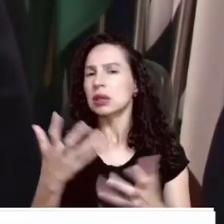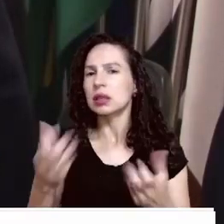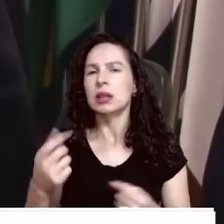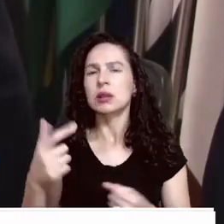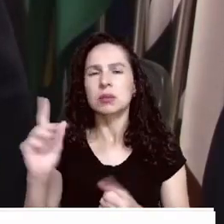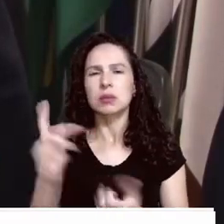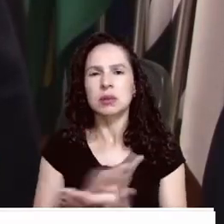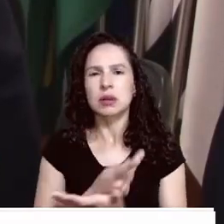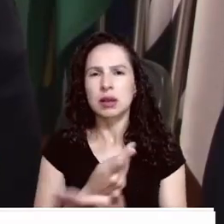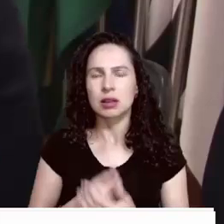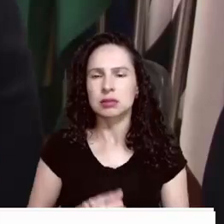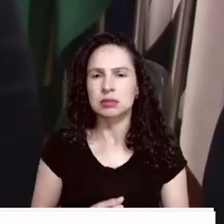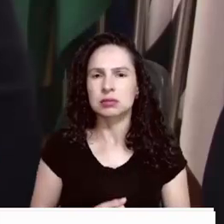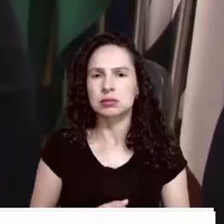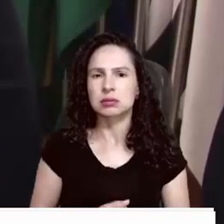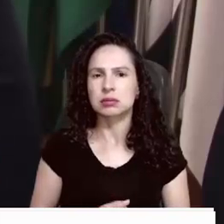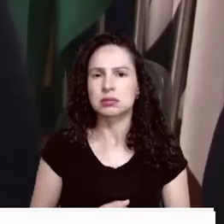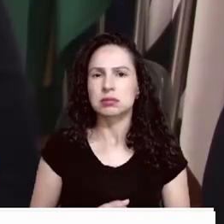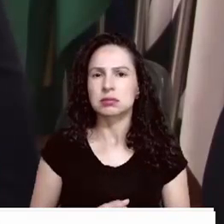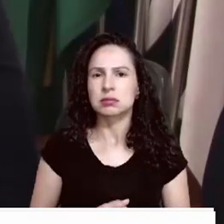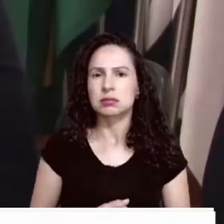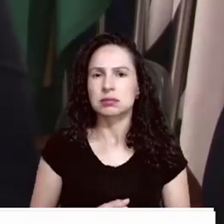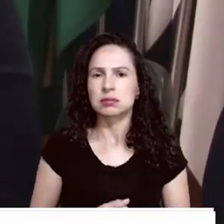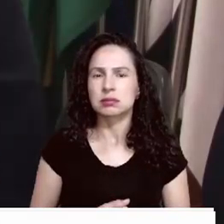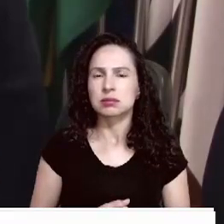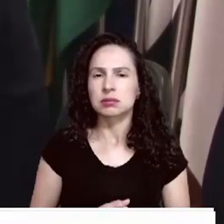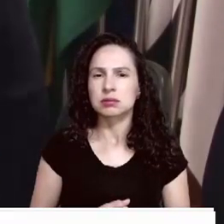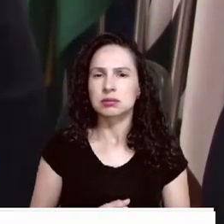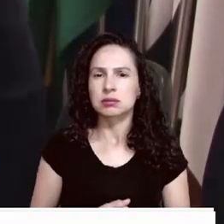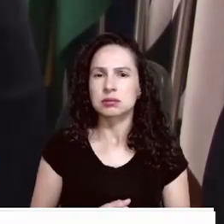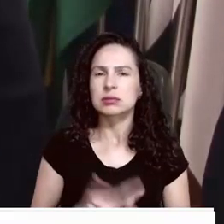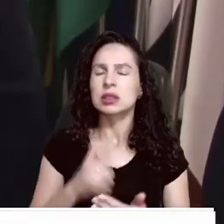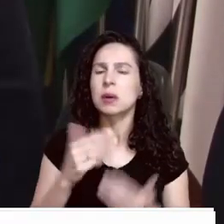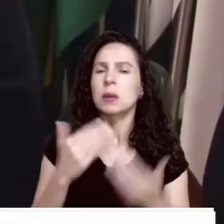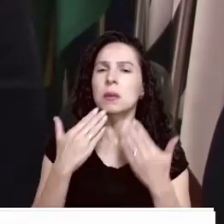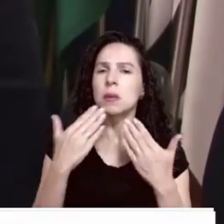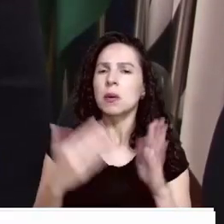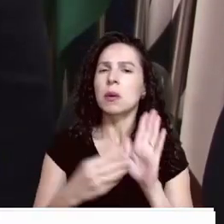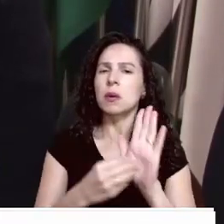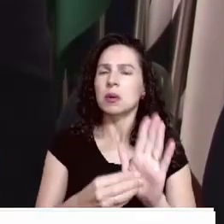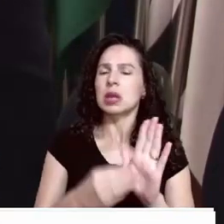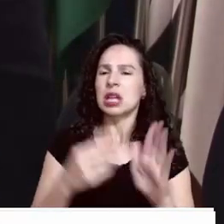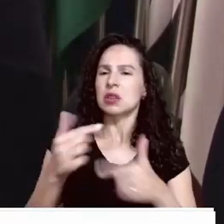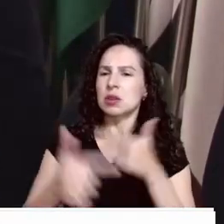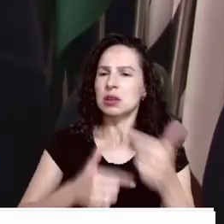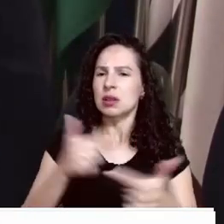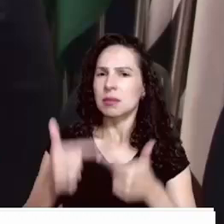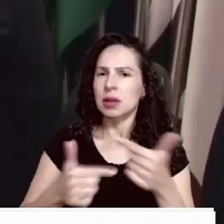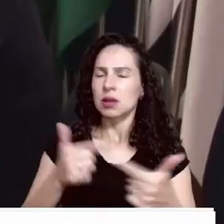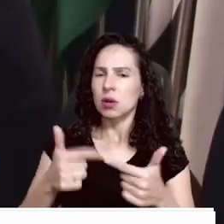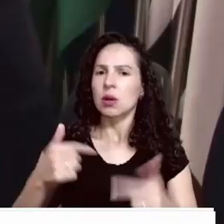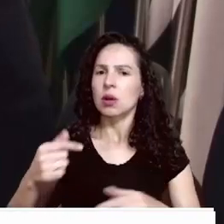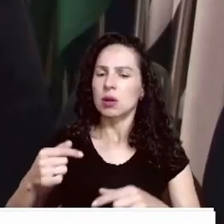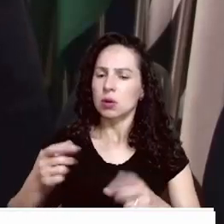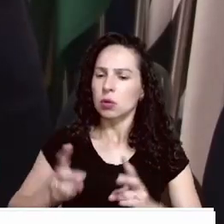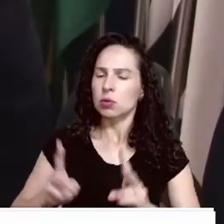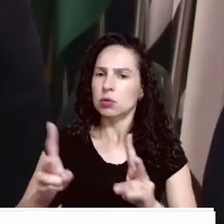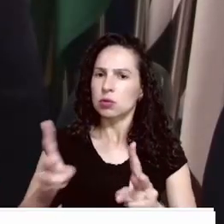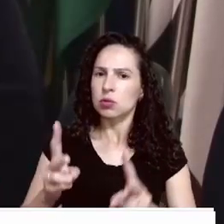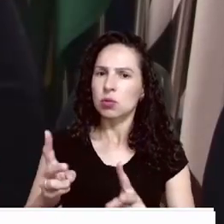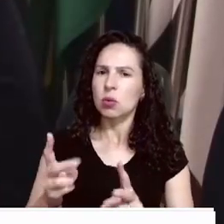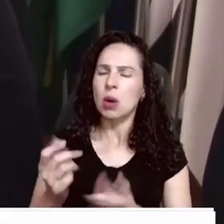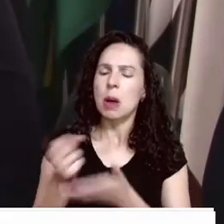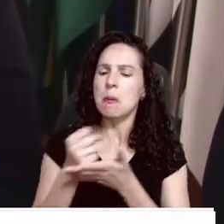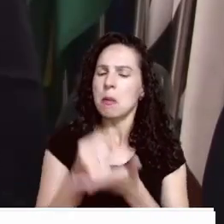forma. Estão colocando em exposição servidores que produzem, que carregam o vereador nas costas,